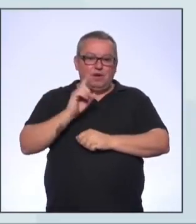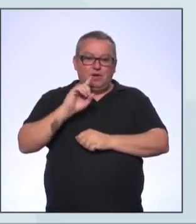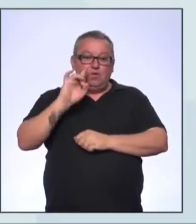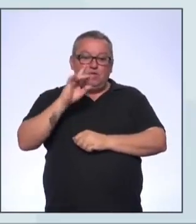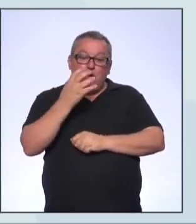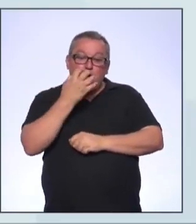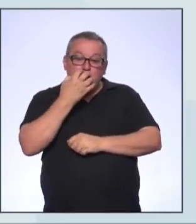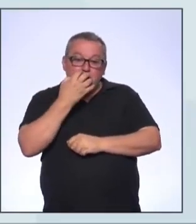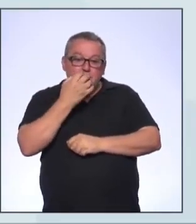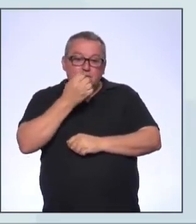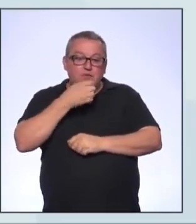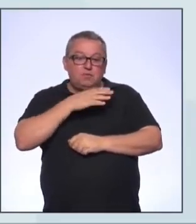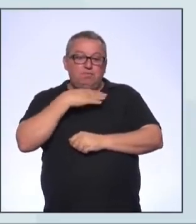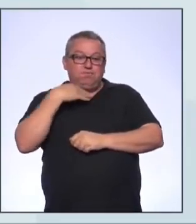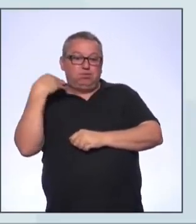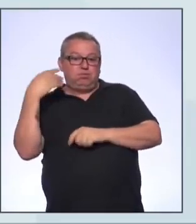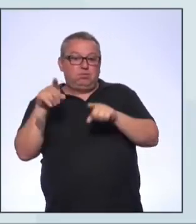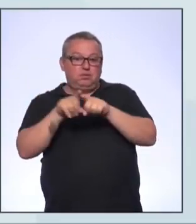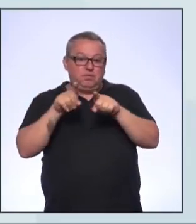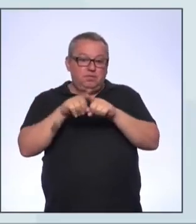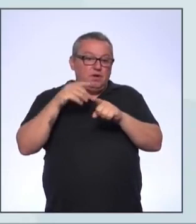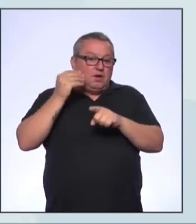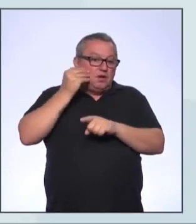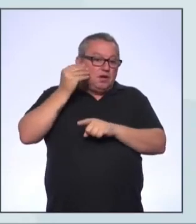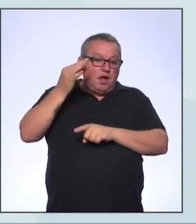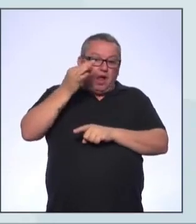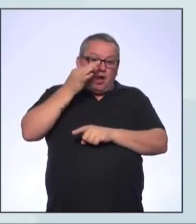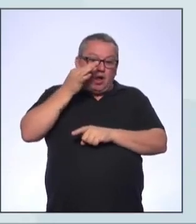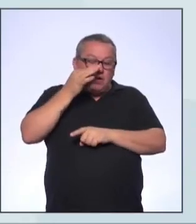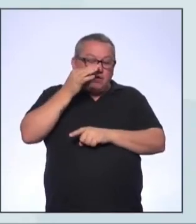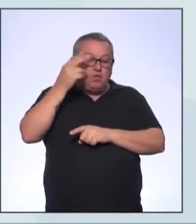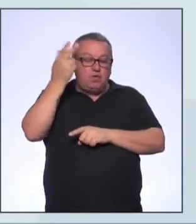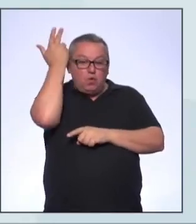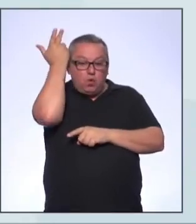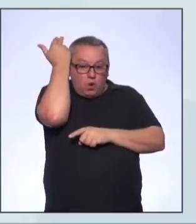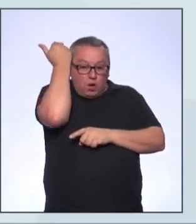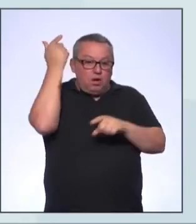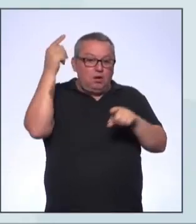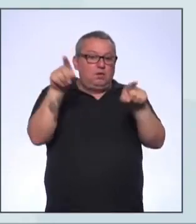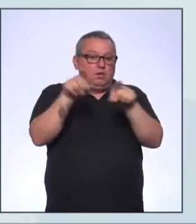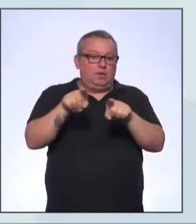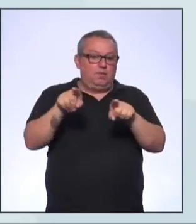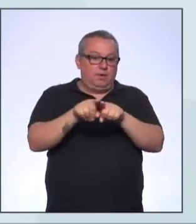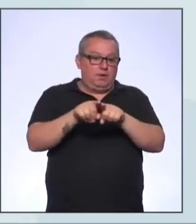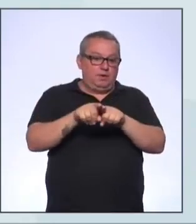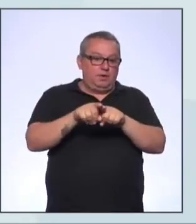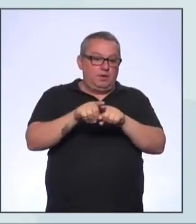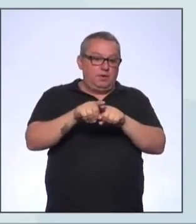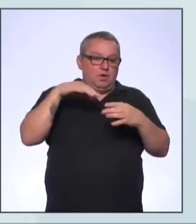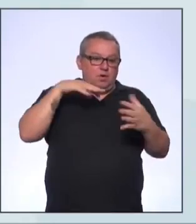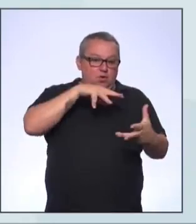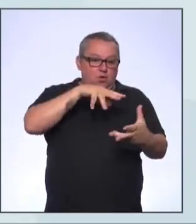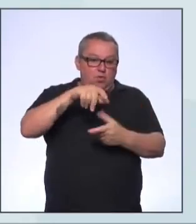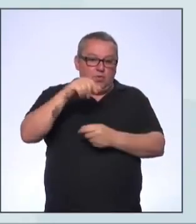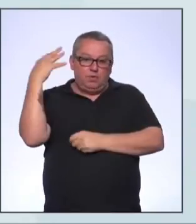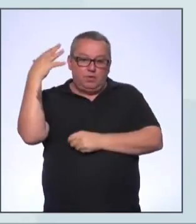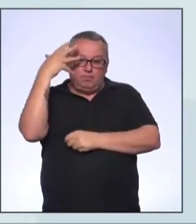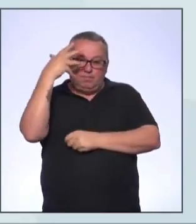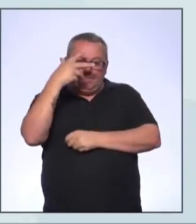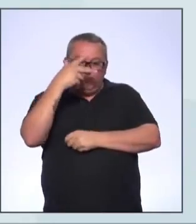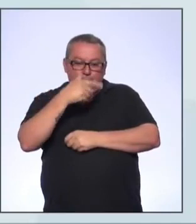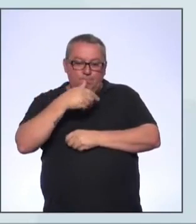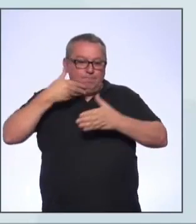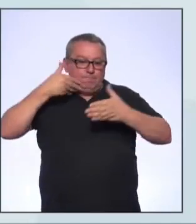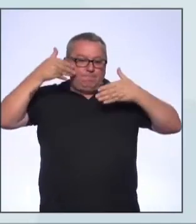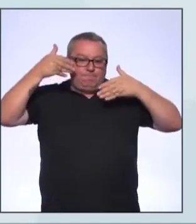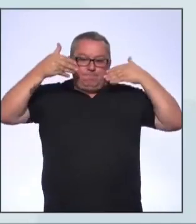são sacrificados, há testes em ratos e coelhos também. No mundo em que a beleza exterior ganha espaço